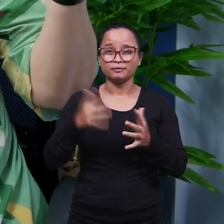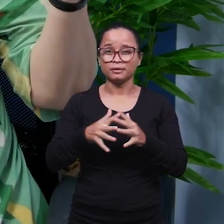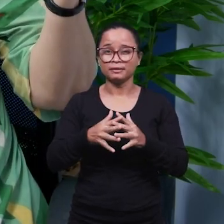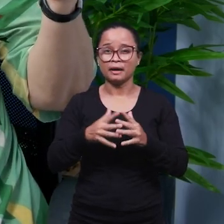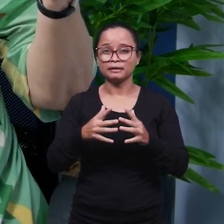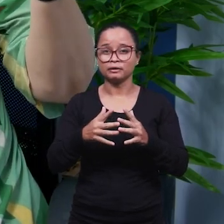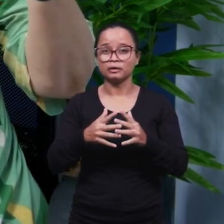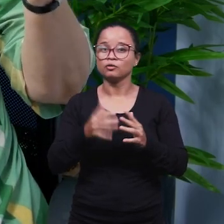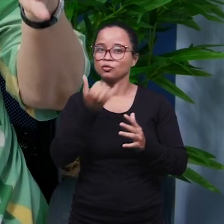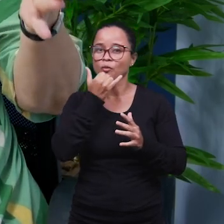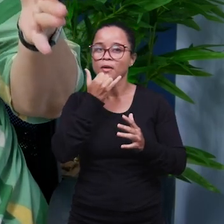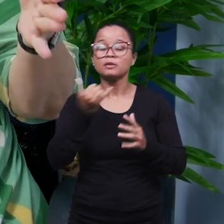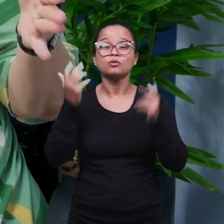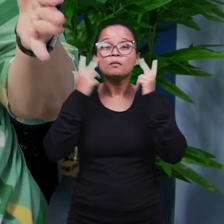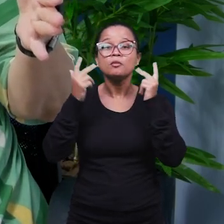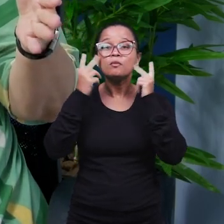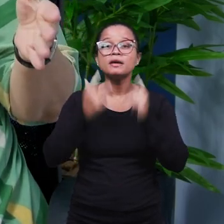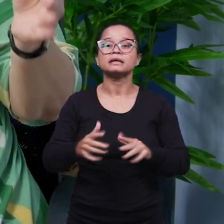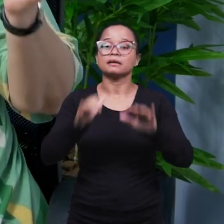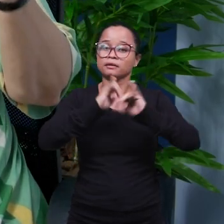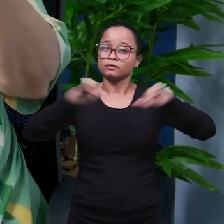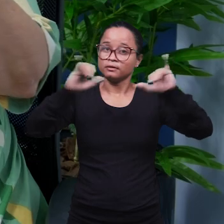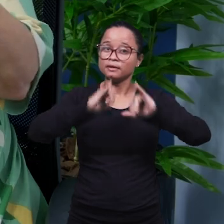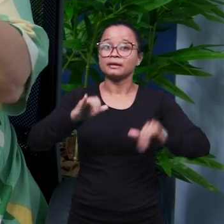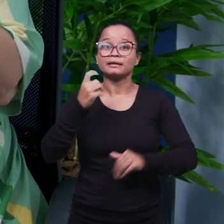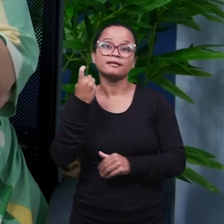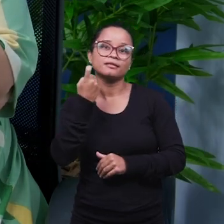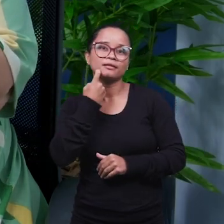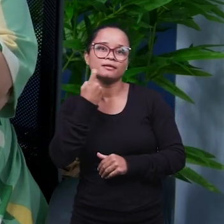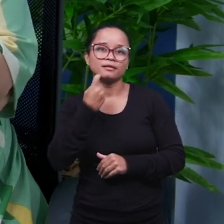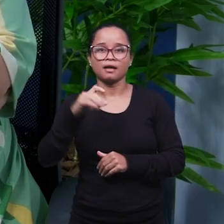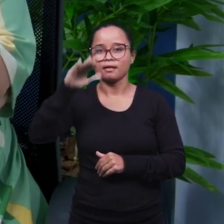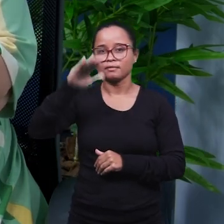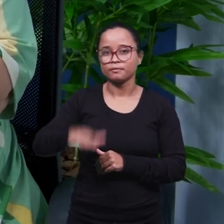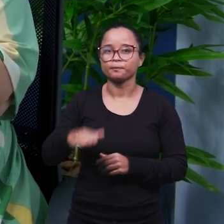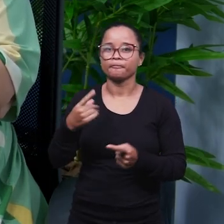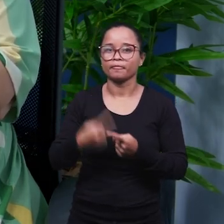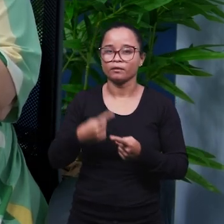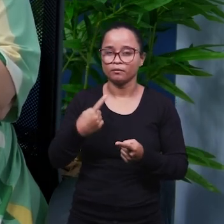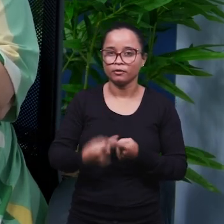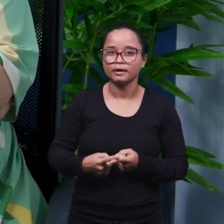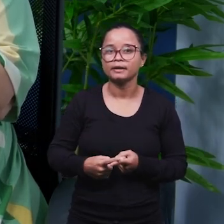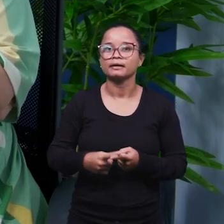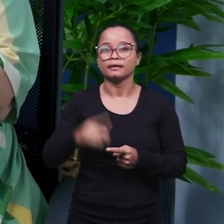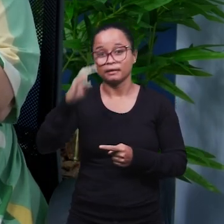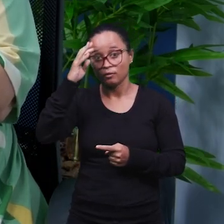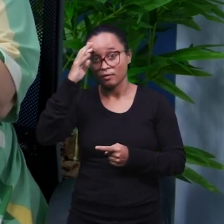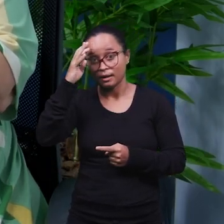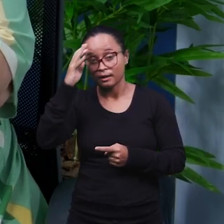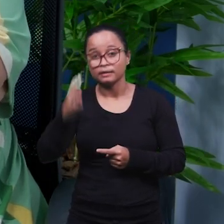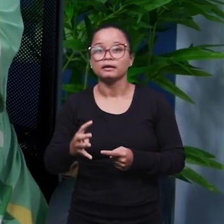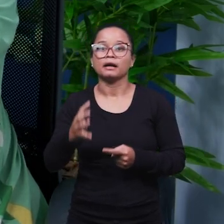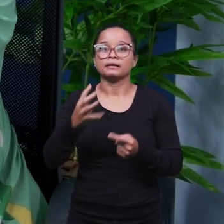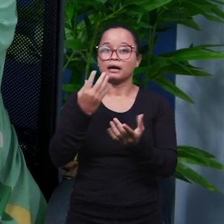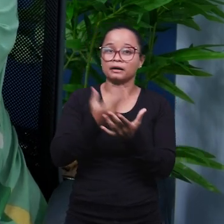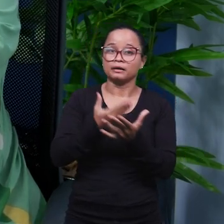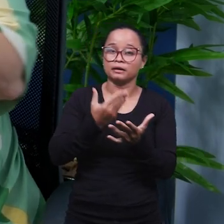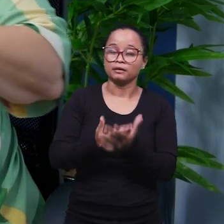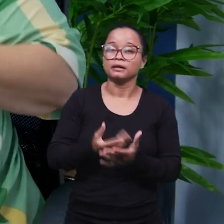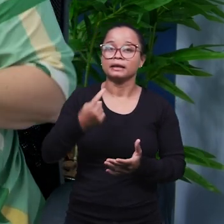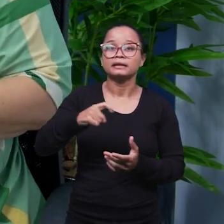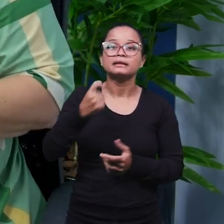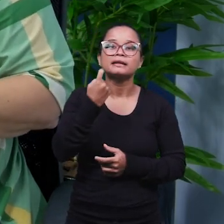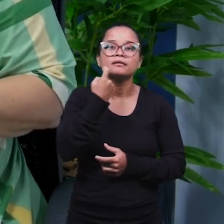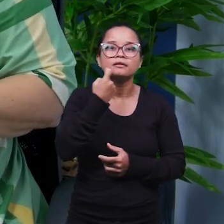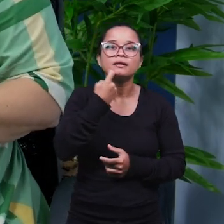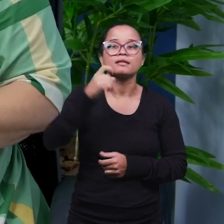as irmãs, nós recebemos o assunto no domingo, as irmãs geralmente passam na quarta-feira essas aulas e nós, na